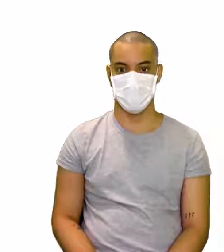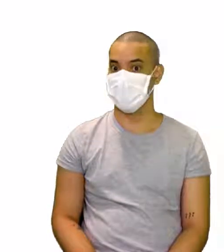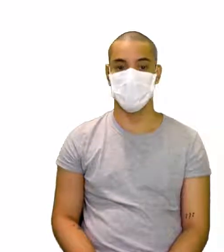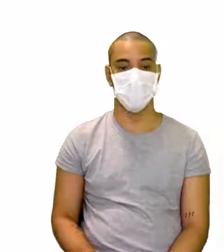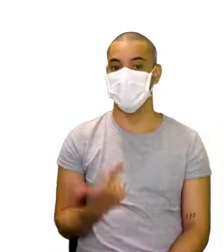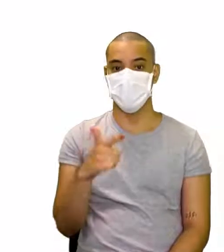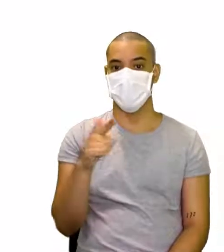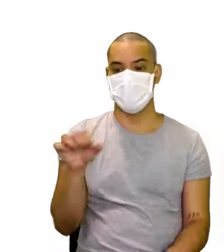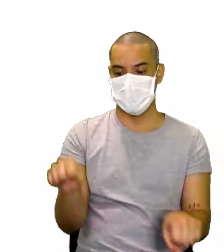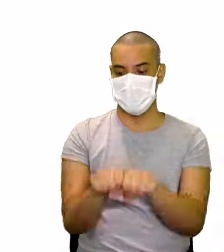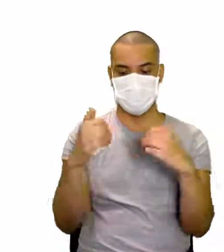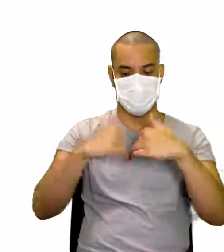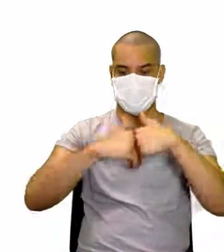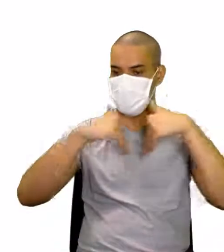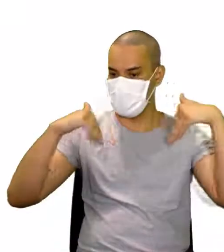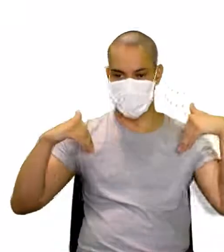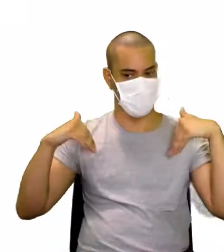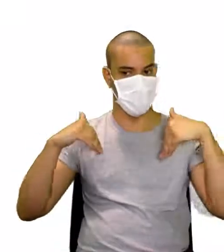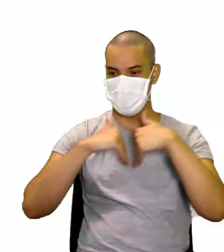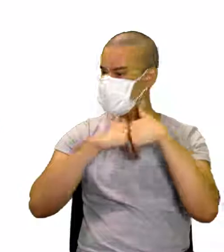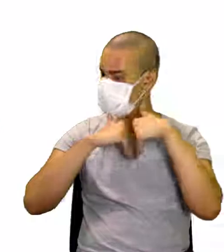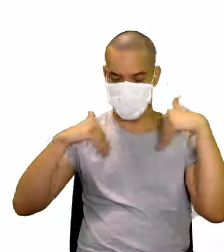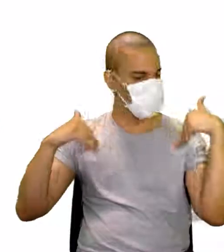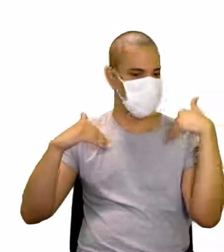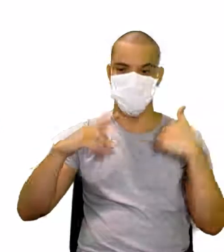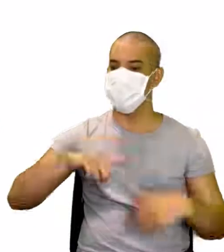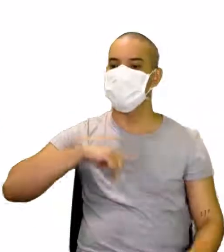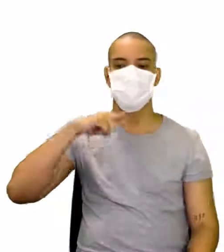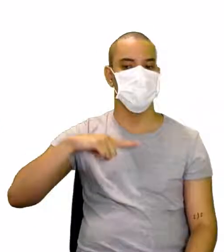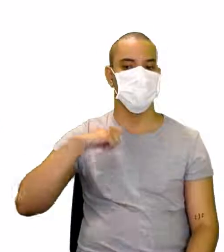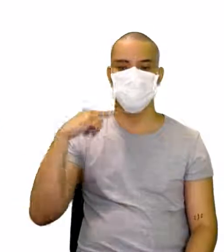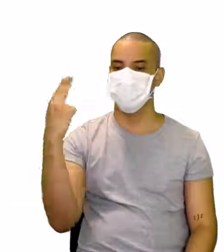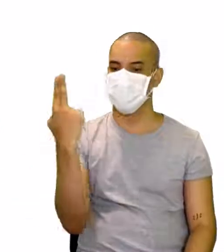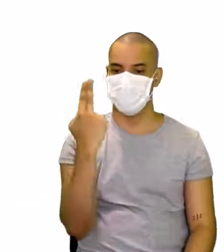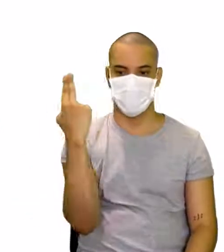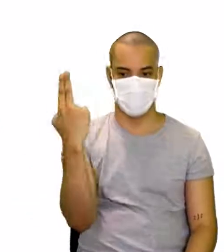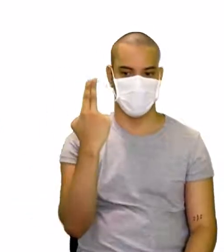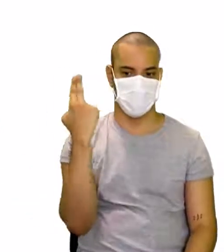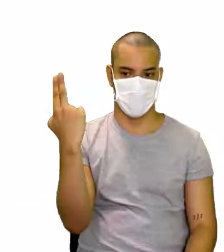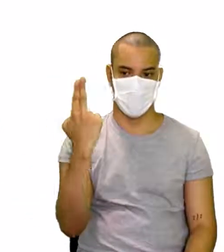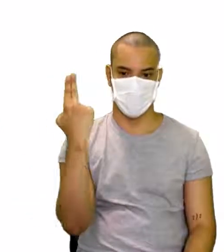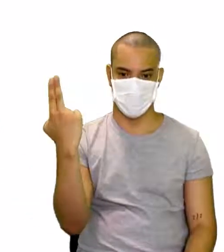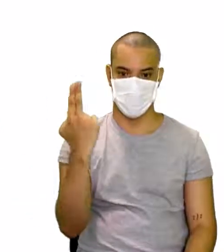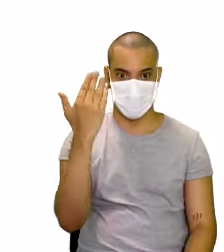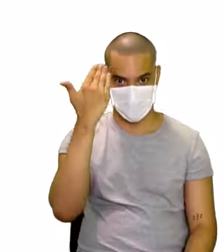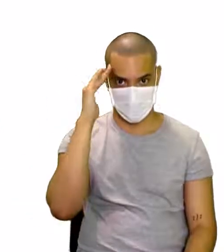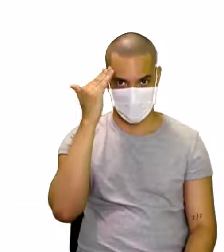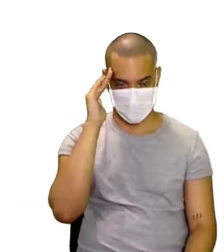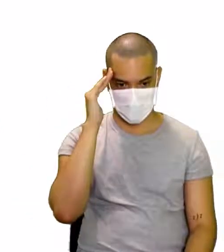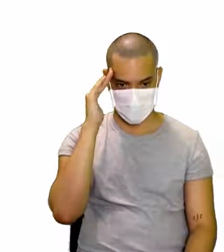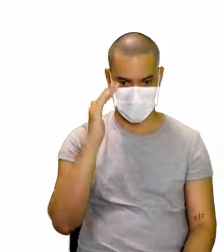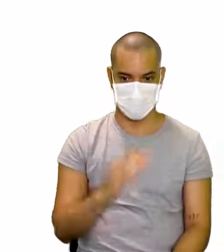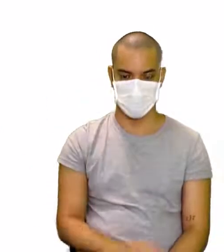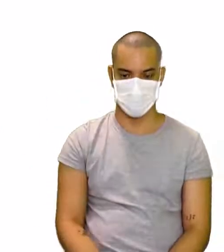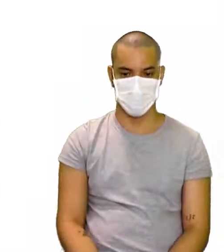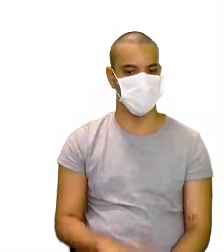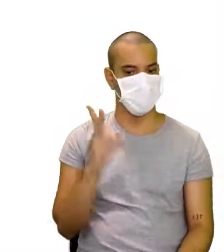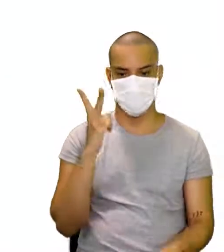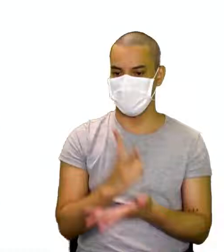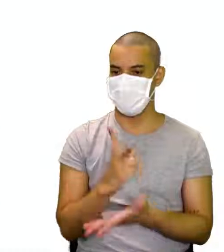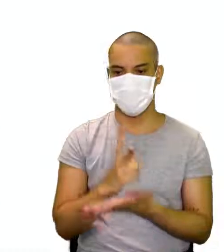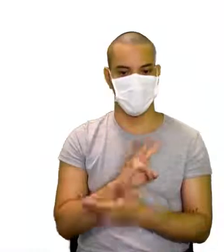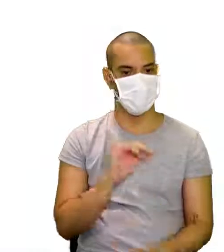seja, não tem como eu separar os polos de um ímã. Entendido isso? Ele sempre